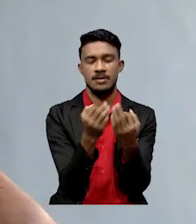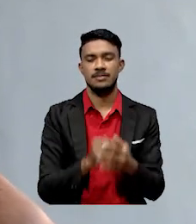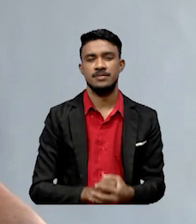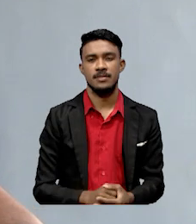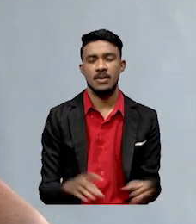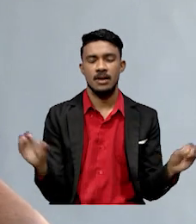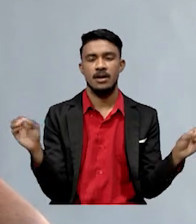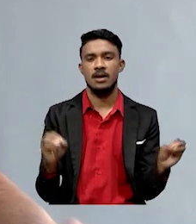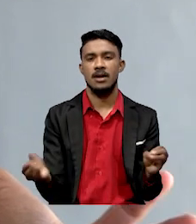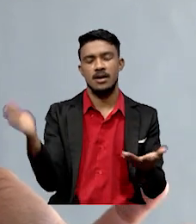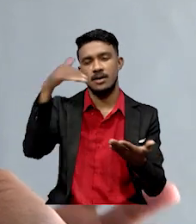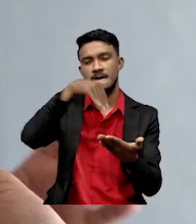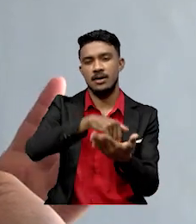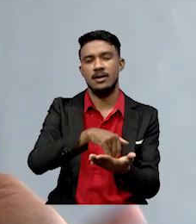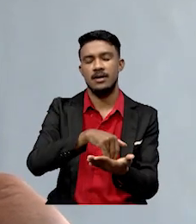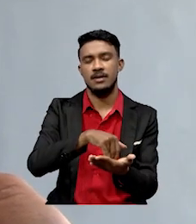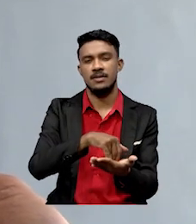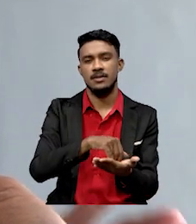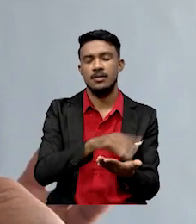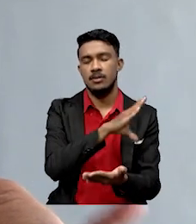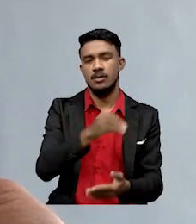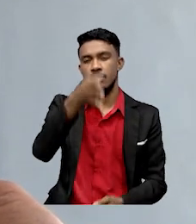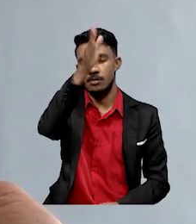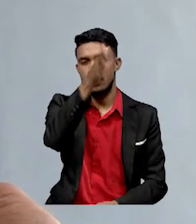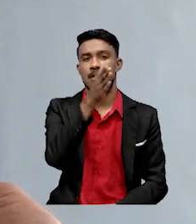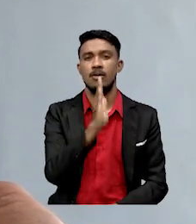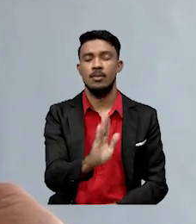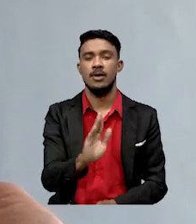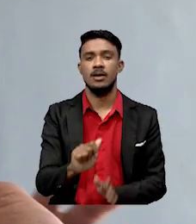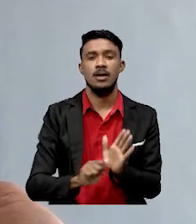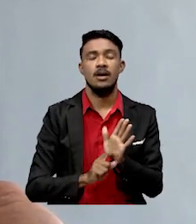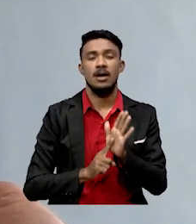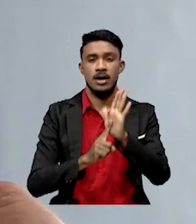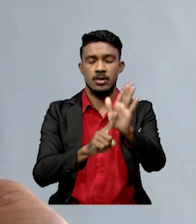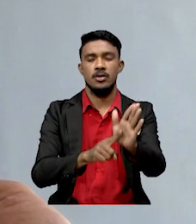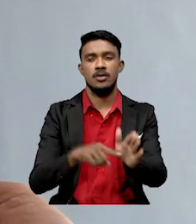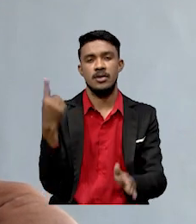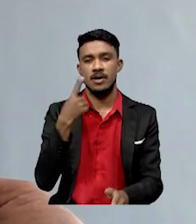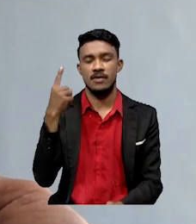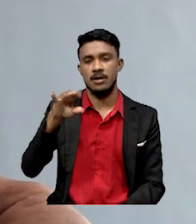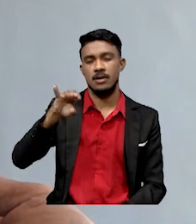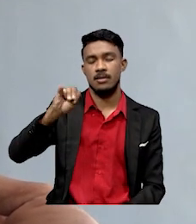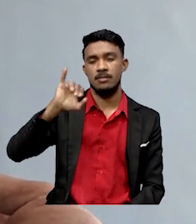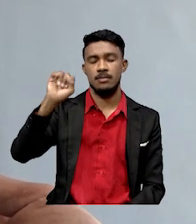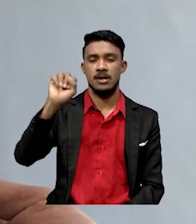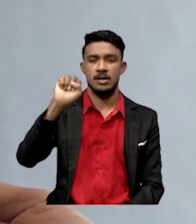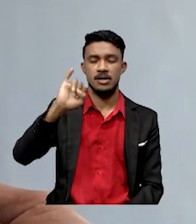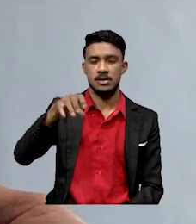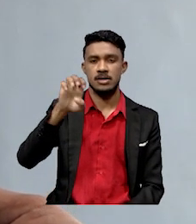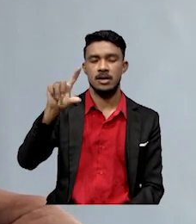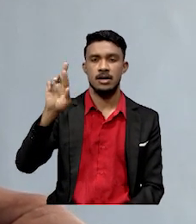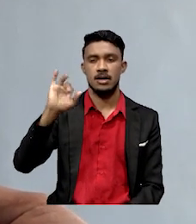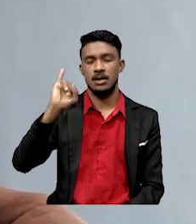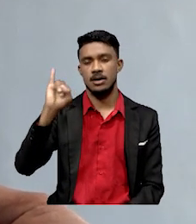la akontesetang o nai meromak hatudu na fating misericordia ba familia hotu ne